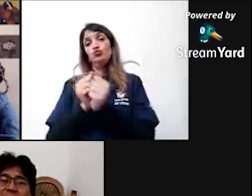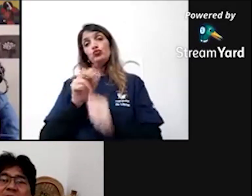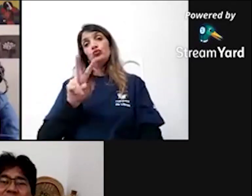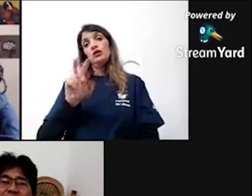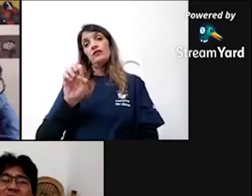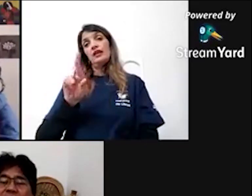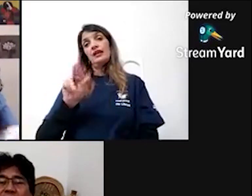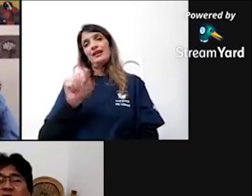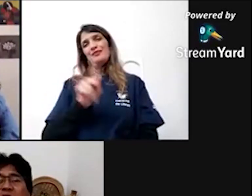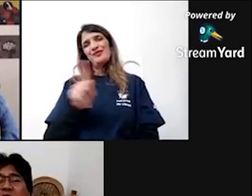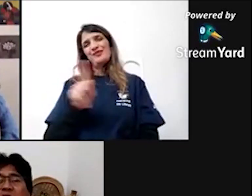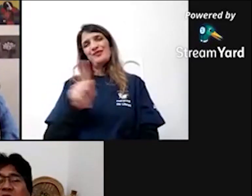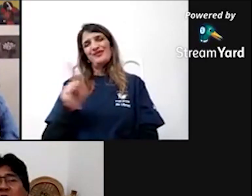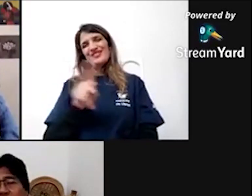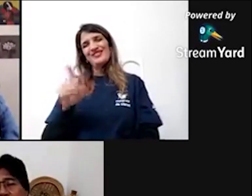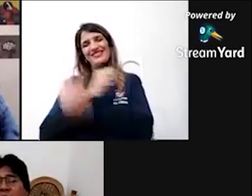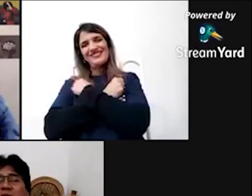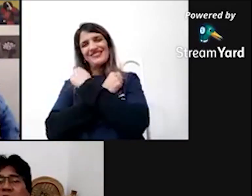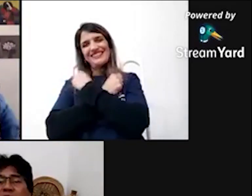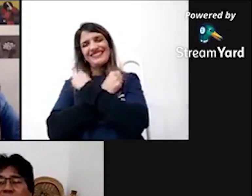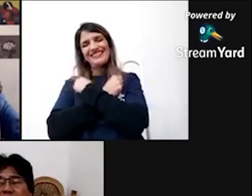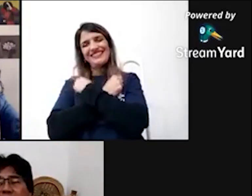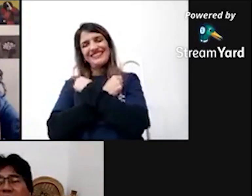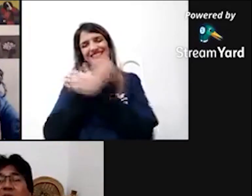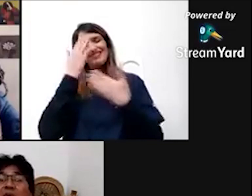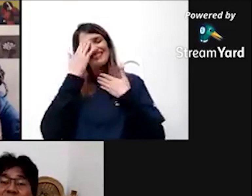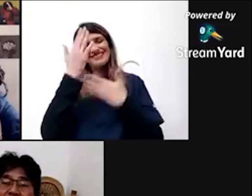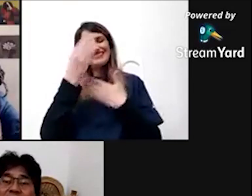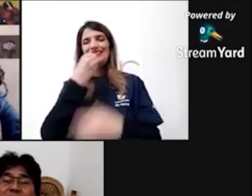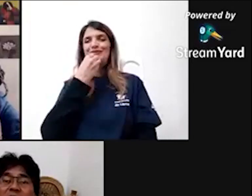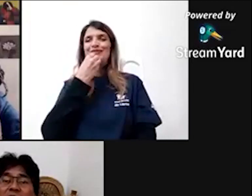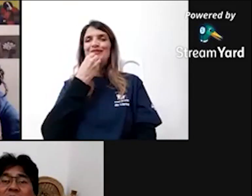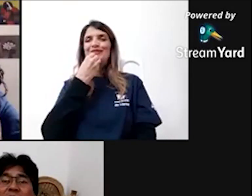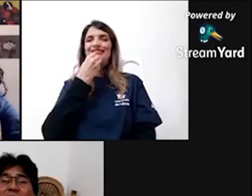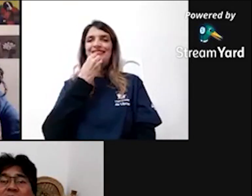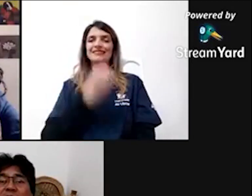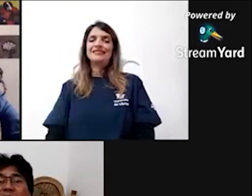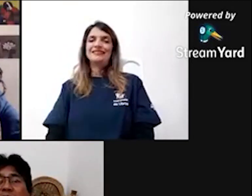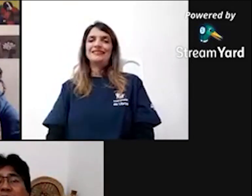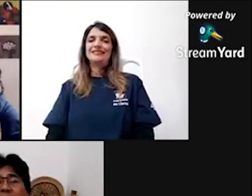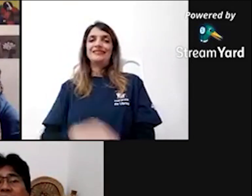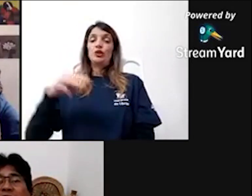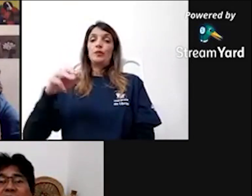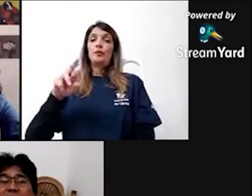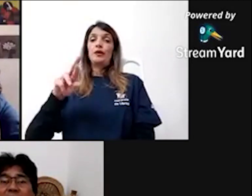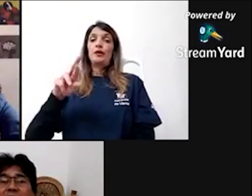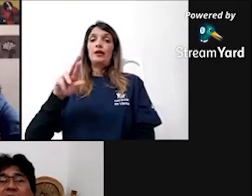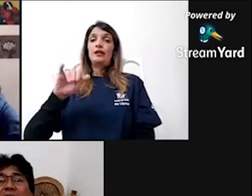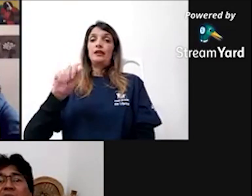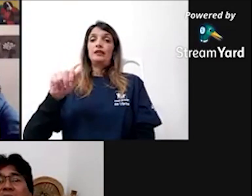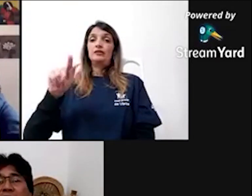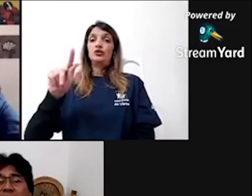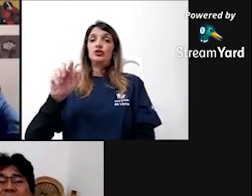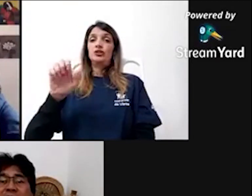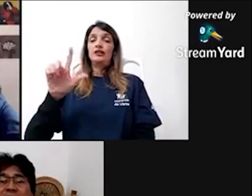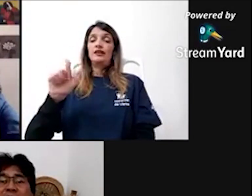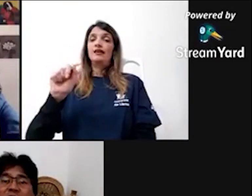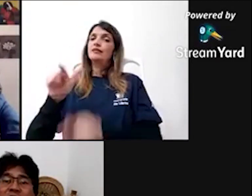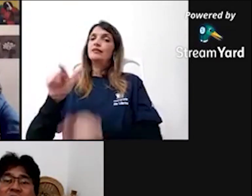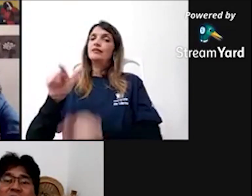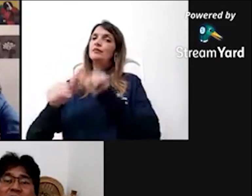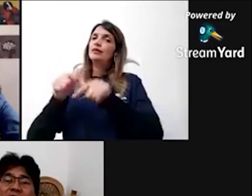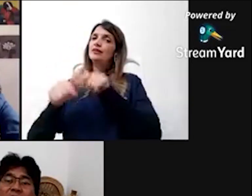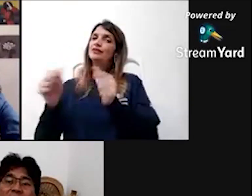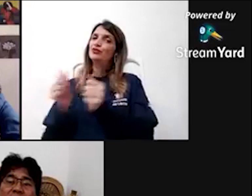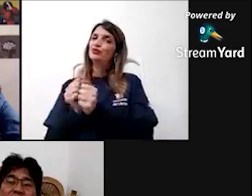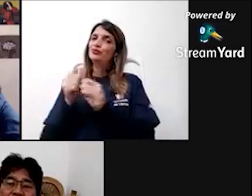Lúcia. Um abraço, que deve estar ouvindo a gente. Muito obrigado por essa oportunidade. Maria Ângela também, que trabalhava ao lado dela. E essas três